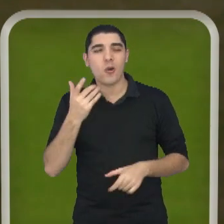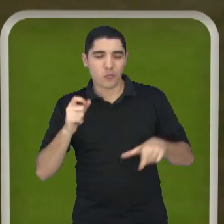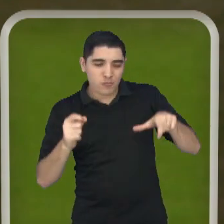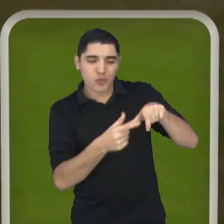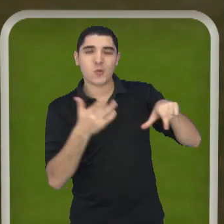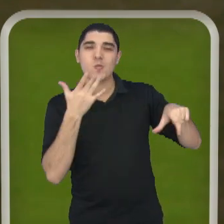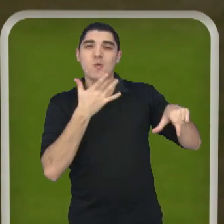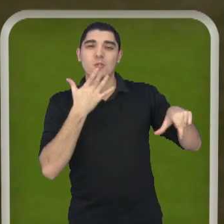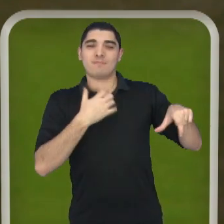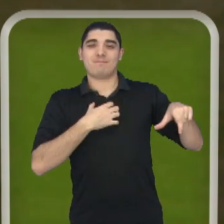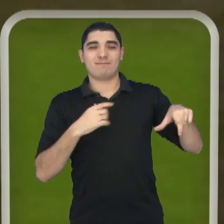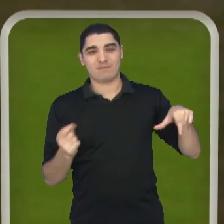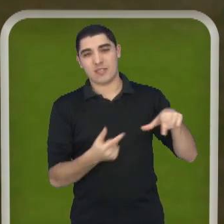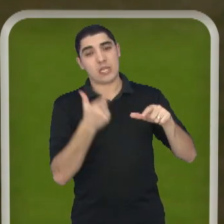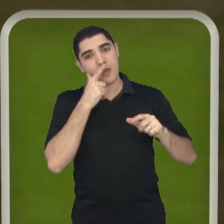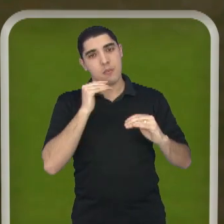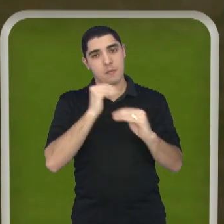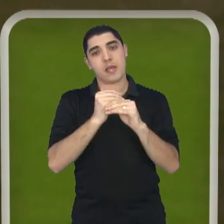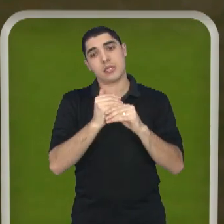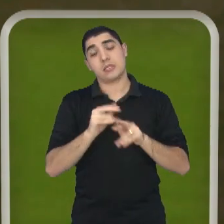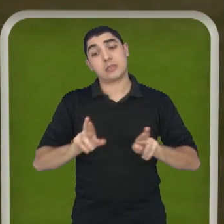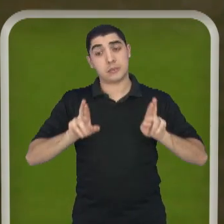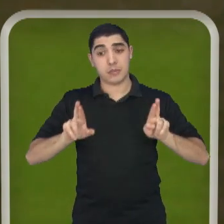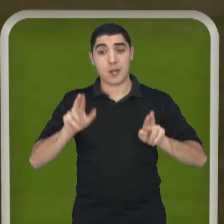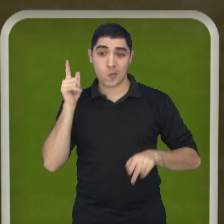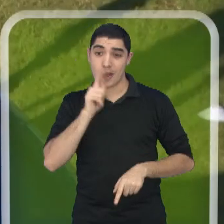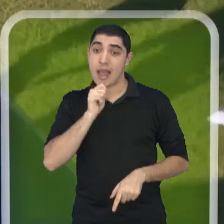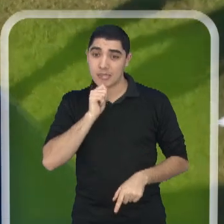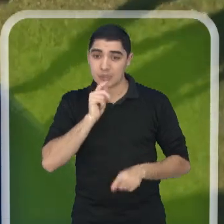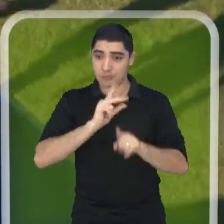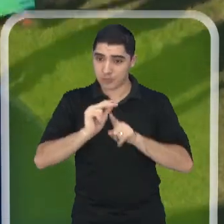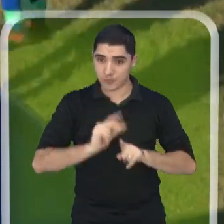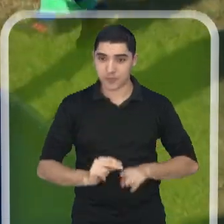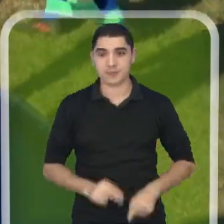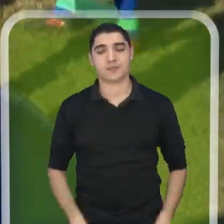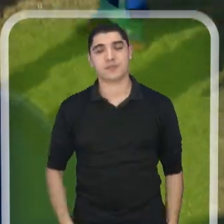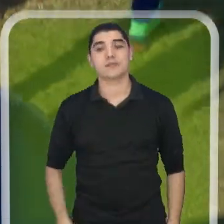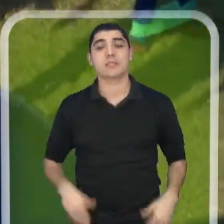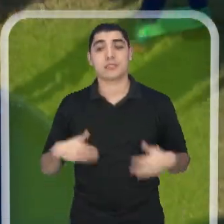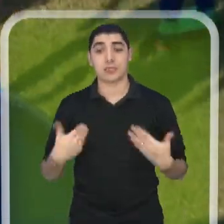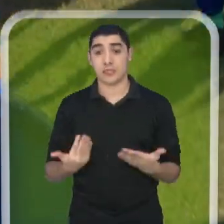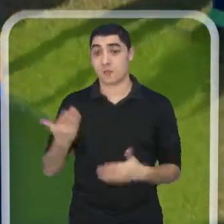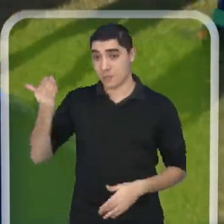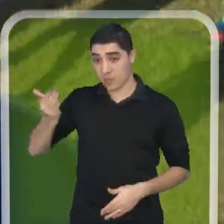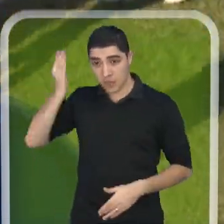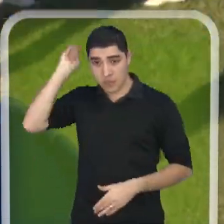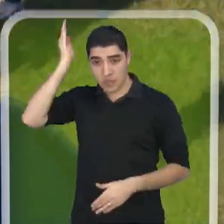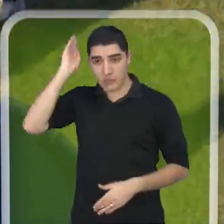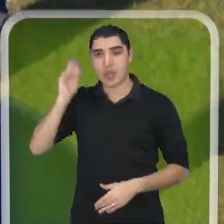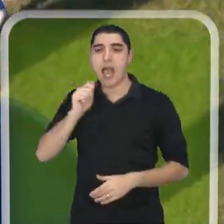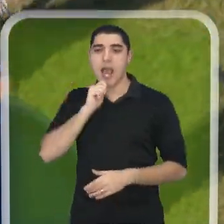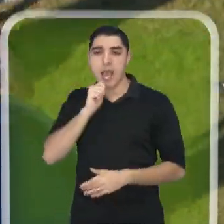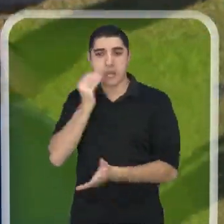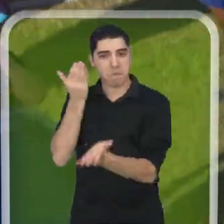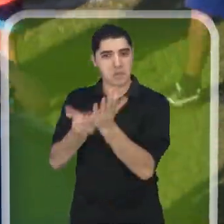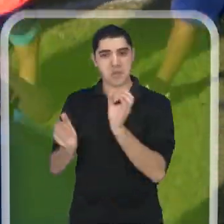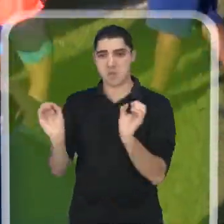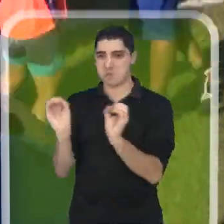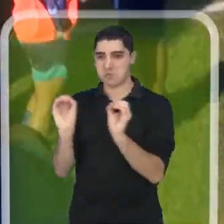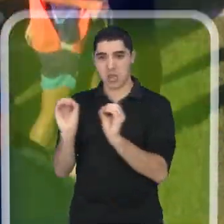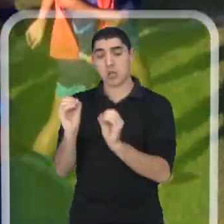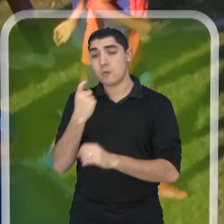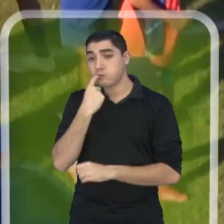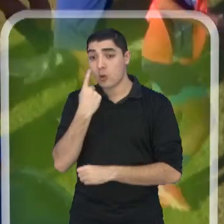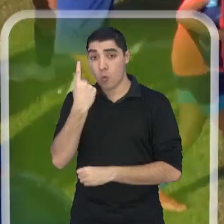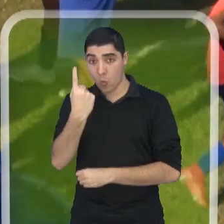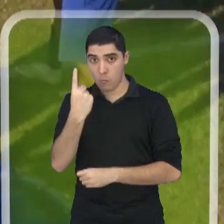o do empate e eu espero que venha muito mais gols por aí. Do lado do Taubaté, o time ainda continua invicto no campeonato, com 1